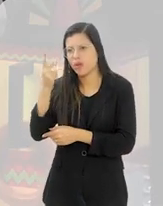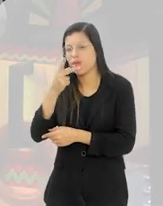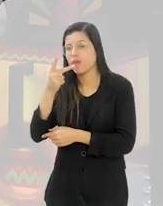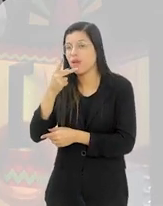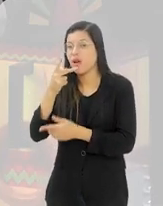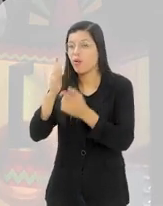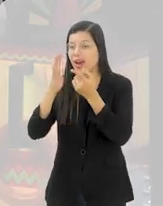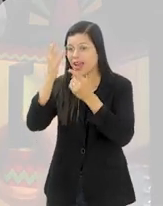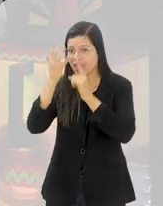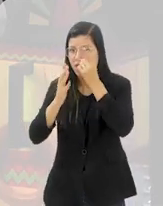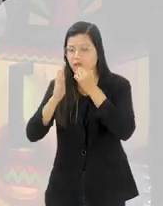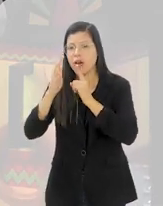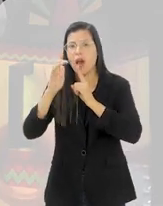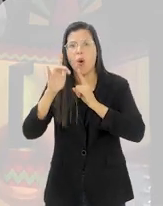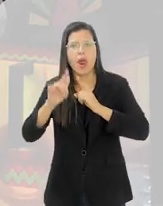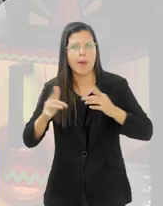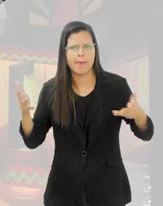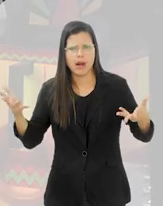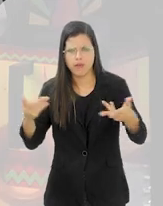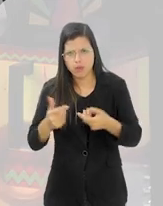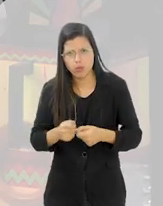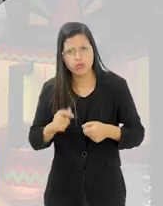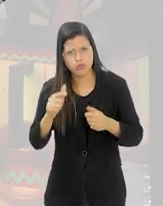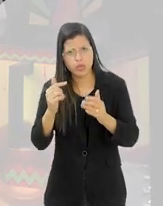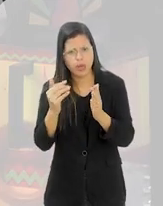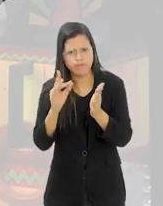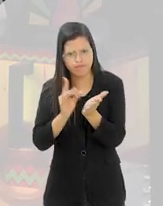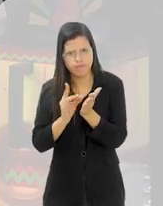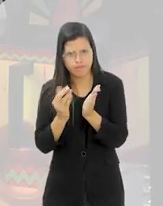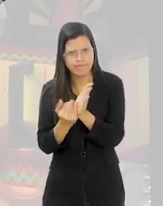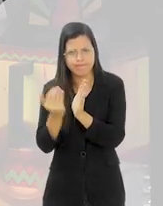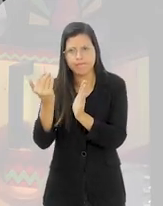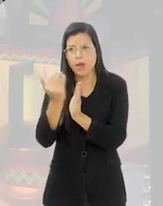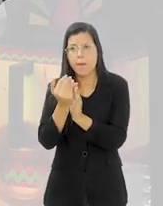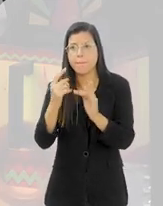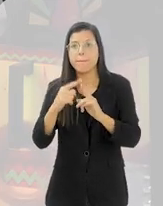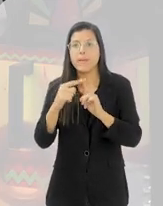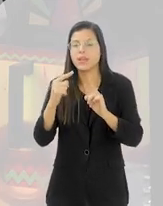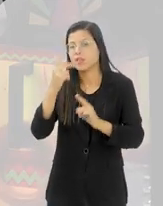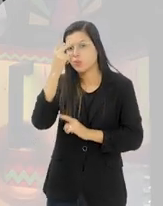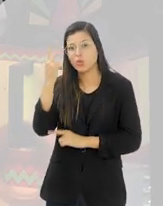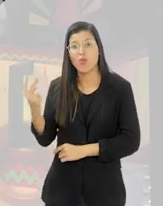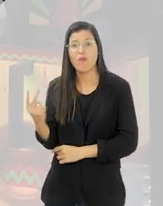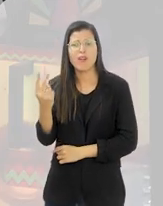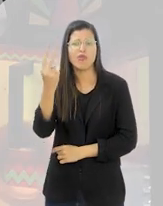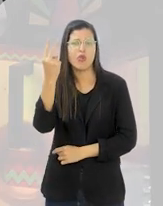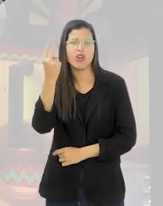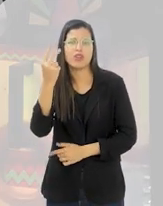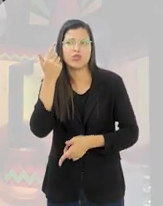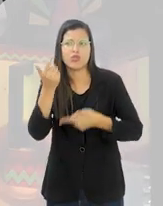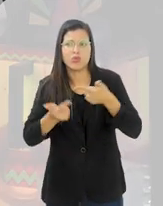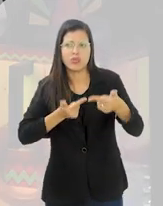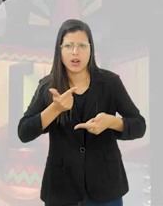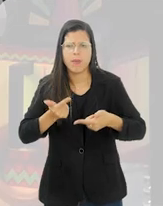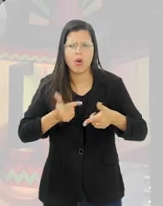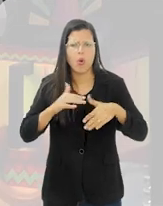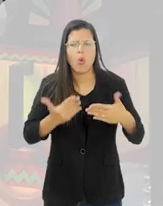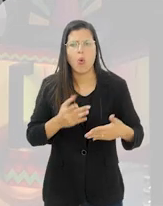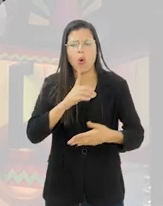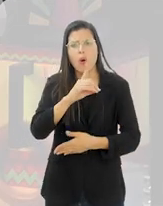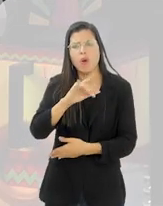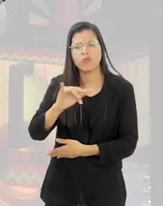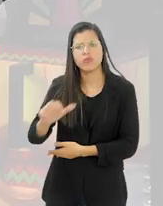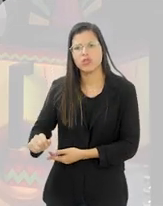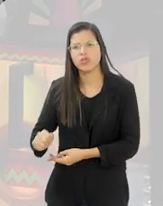seminário, você fala tanto que o carnaval é tudo isso, e ele é, até mais, mas ninguém valoriza o trabalhador do carnaval nem na data. Qual é a